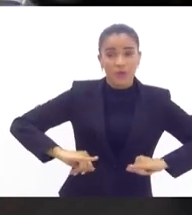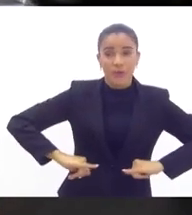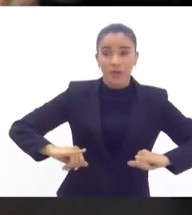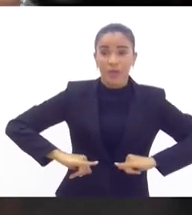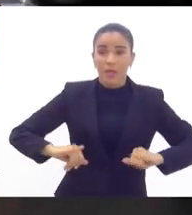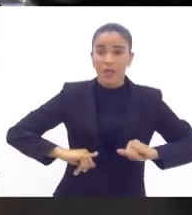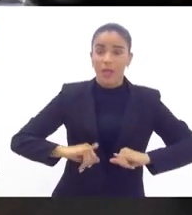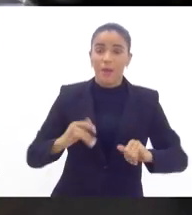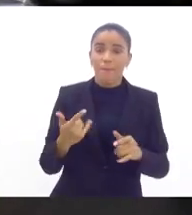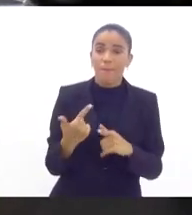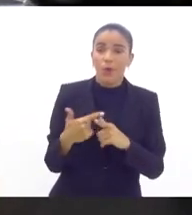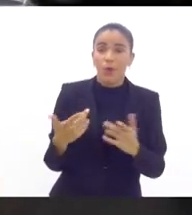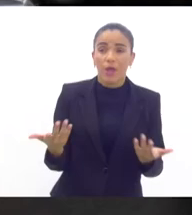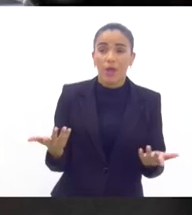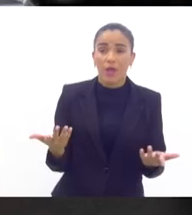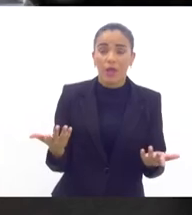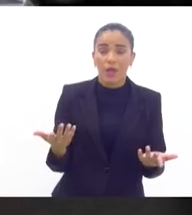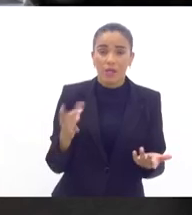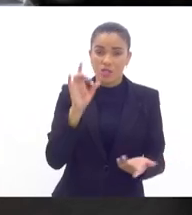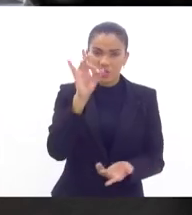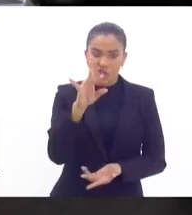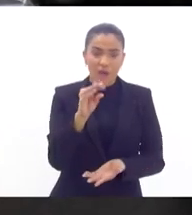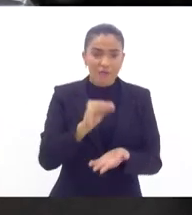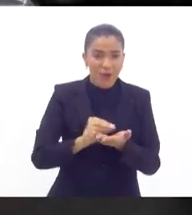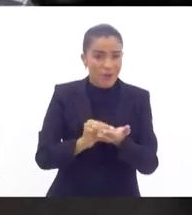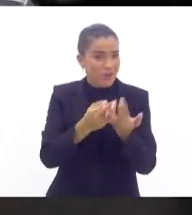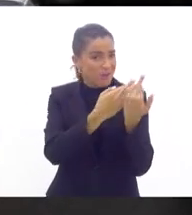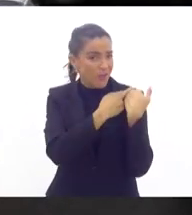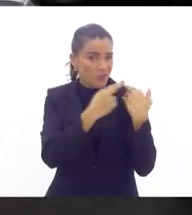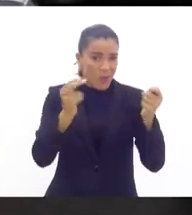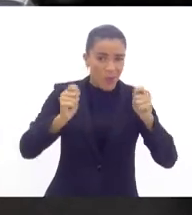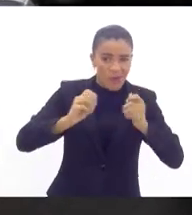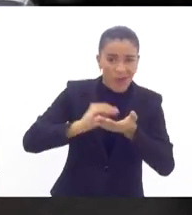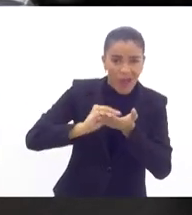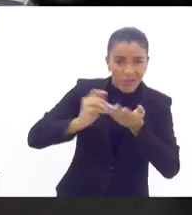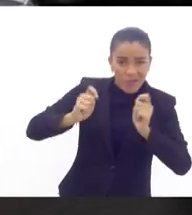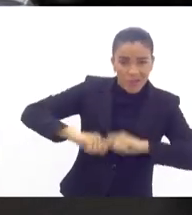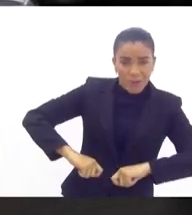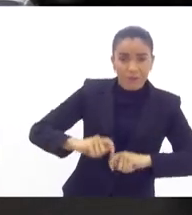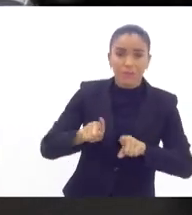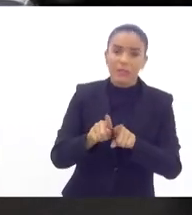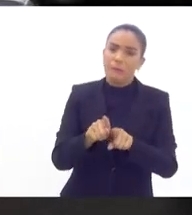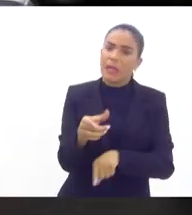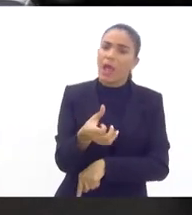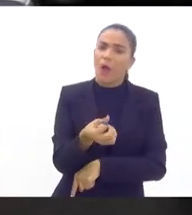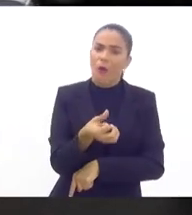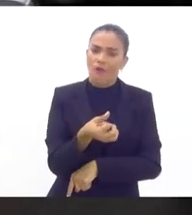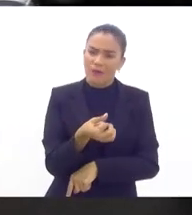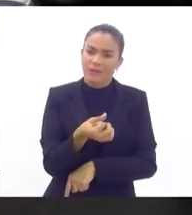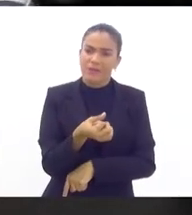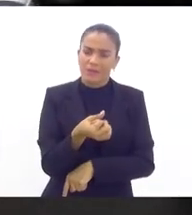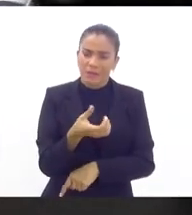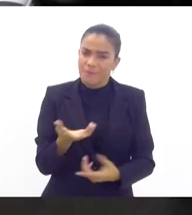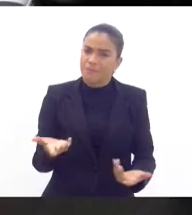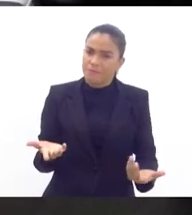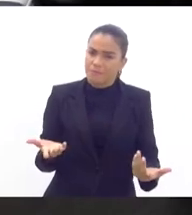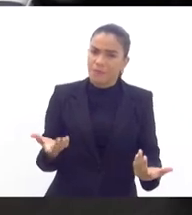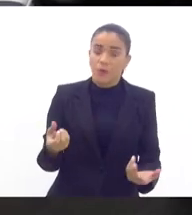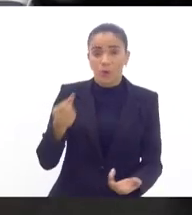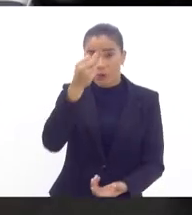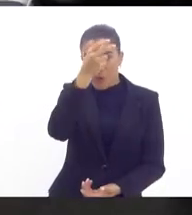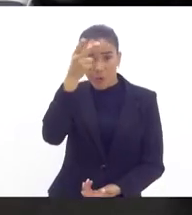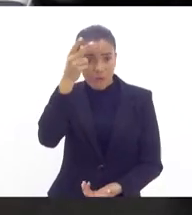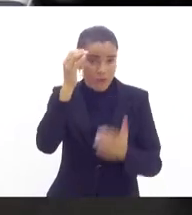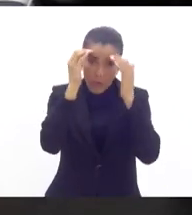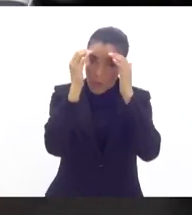covarde porque não só incompetência desse atual secretário mas a covardia do prefeito que não cumpriu a palavra